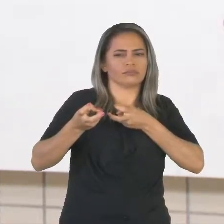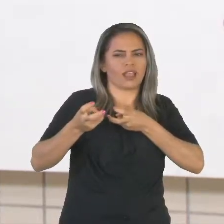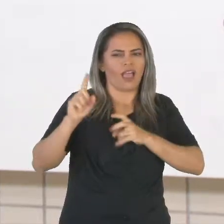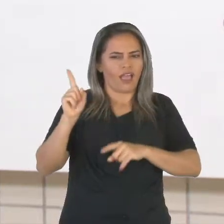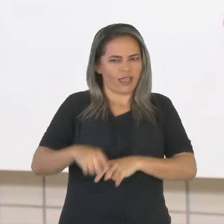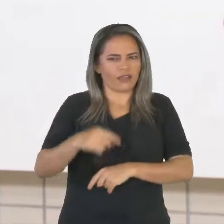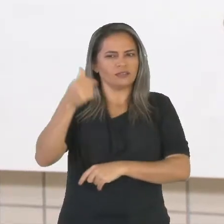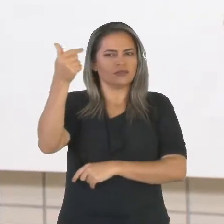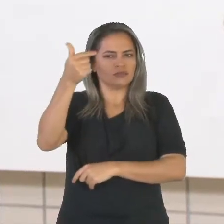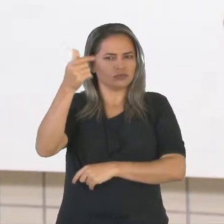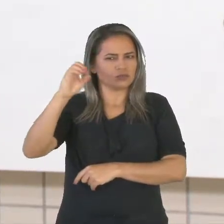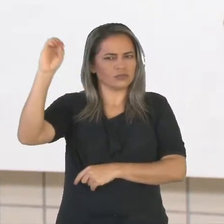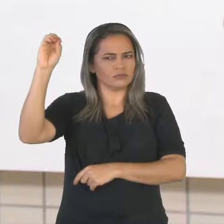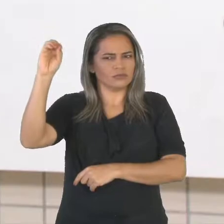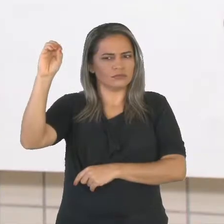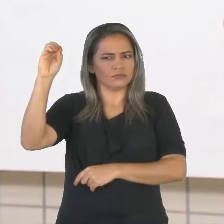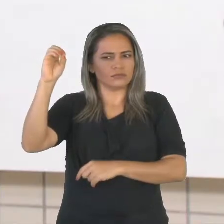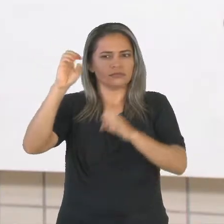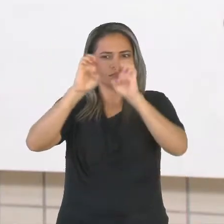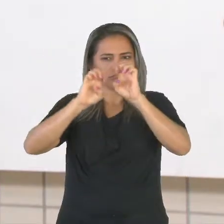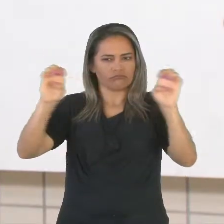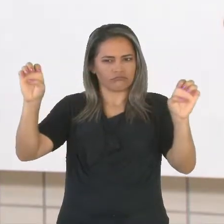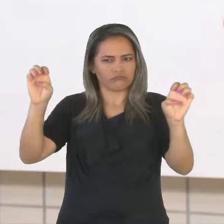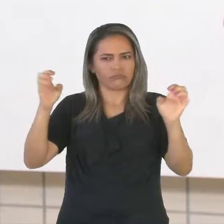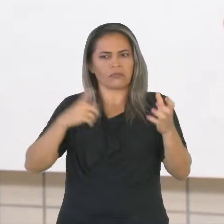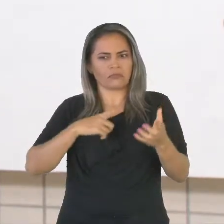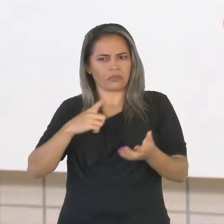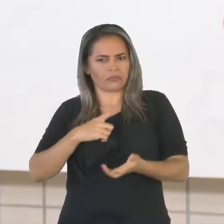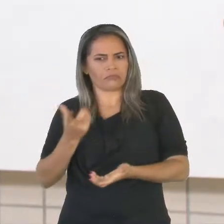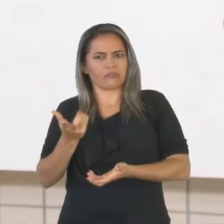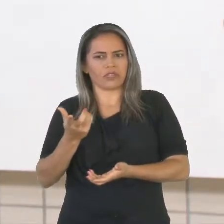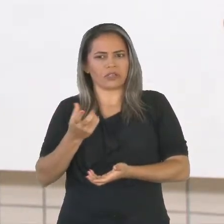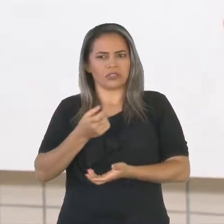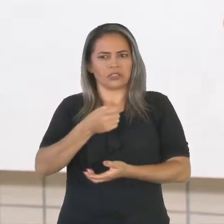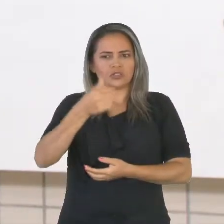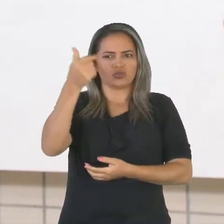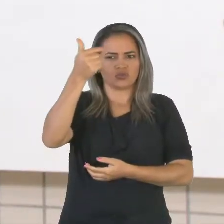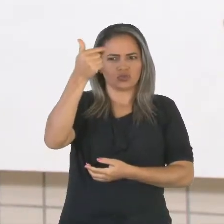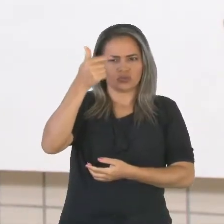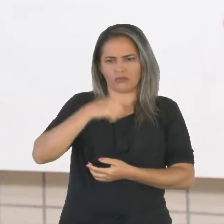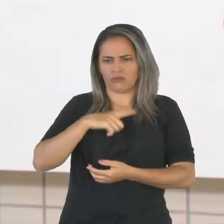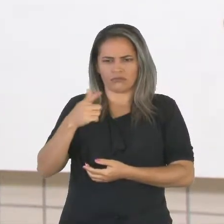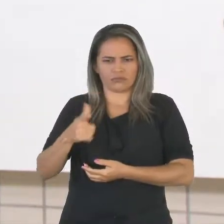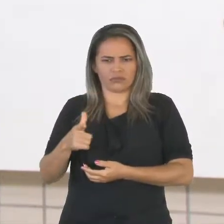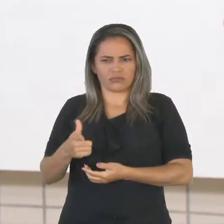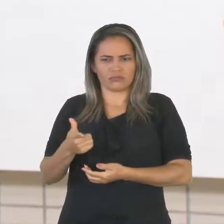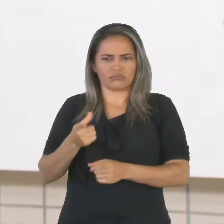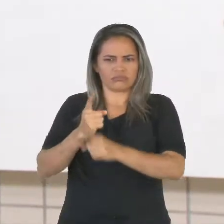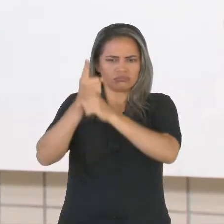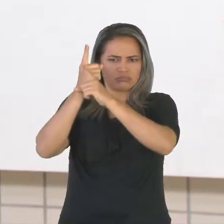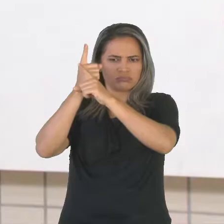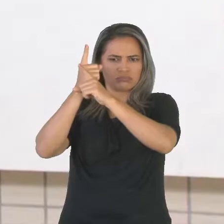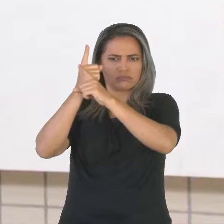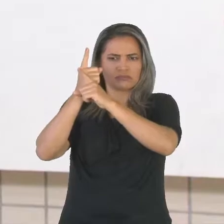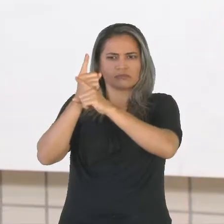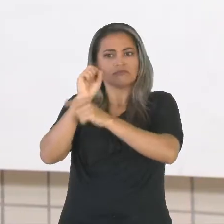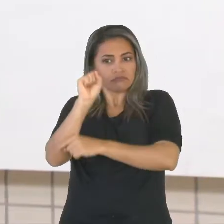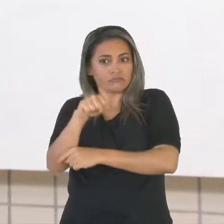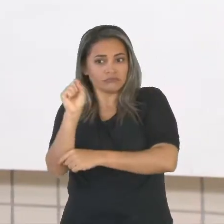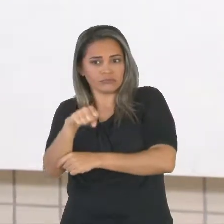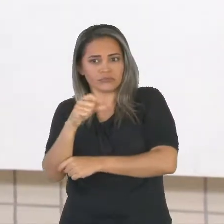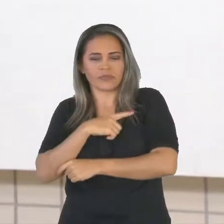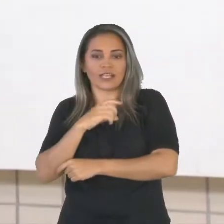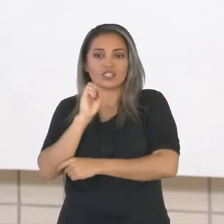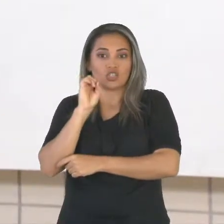grau. Professor, quer dizer que pode ter equação com x2 e não ser do 2º grau? Sim, ela só é do